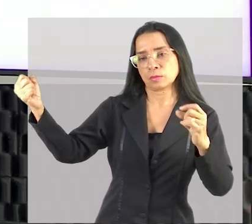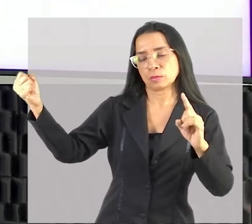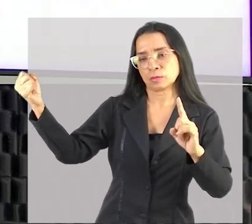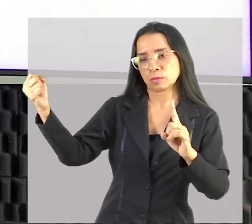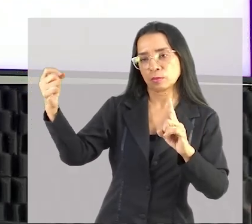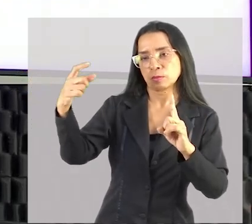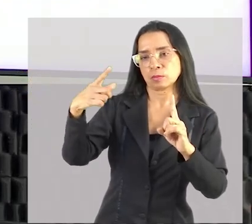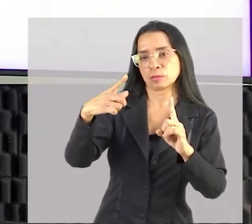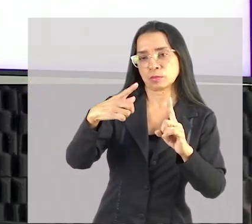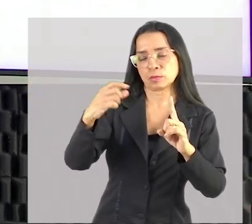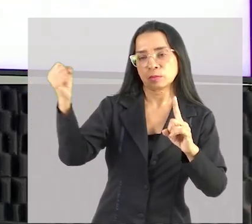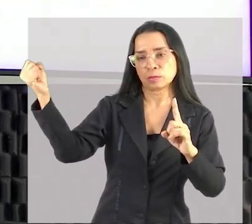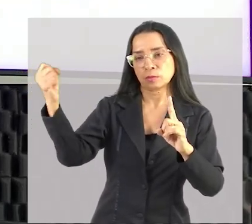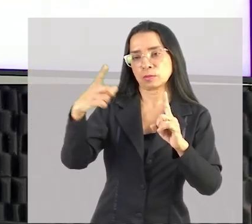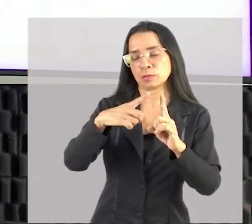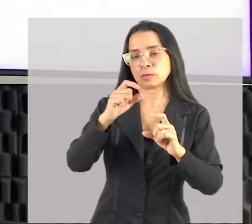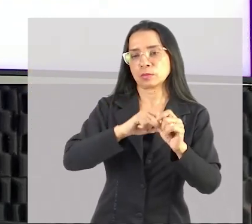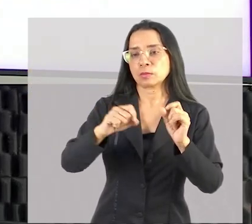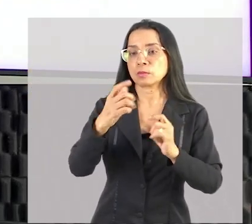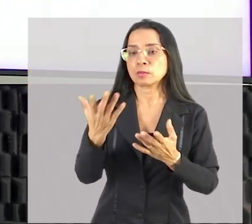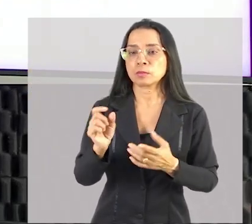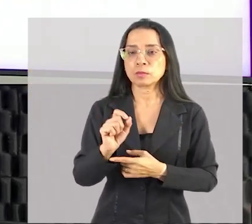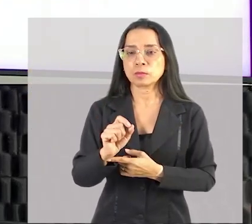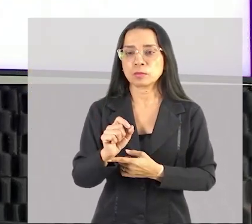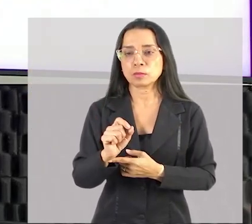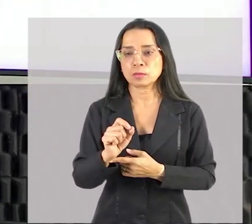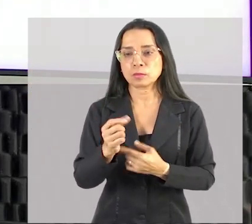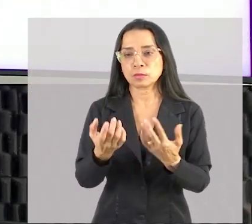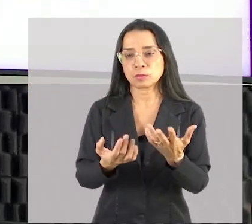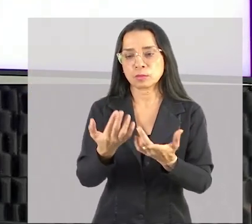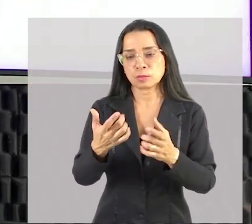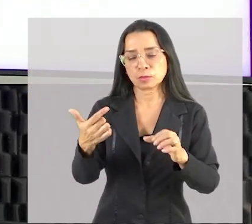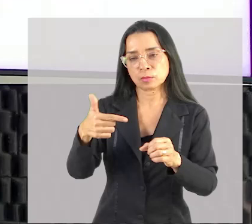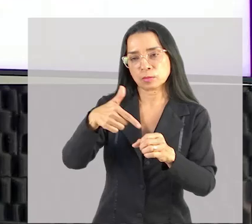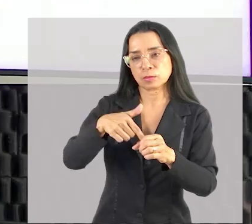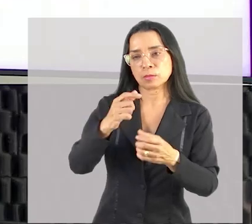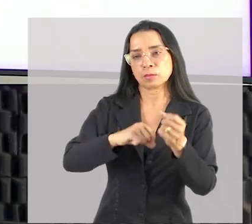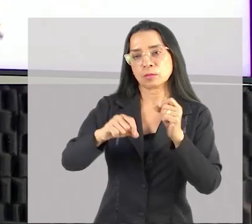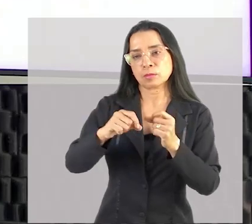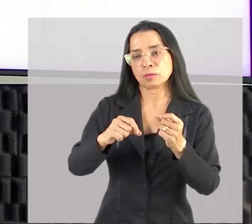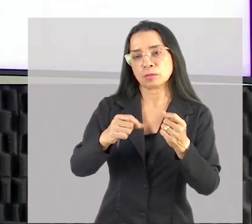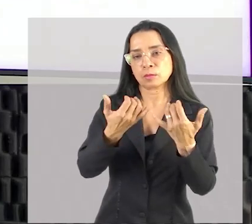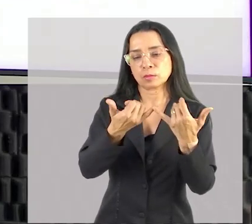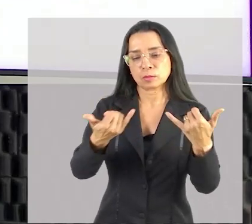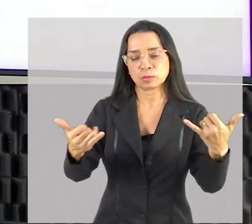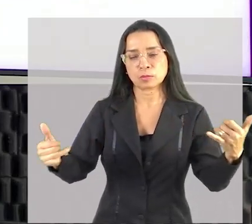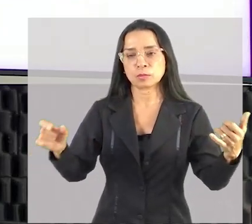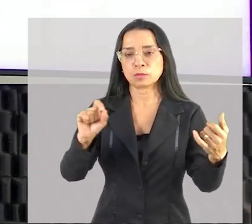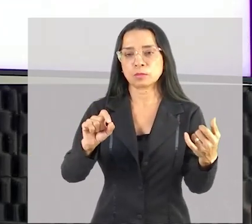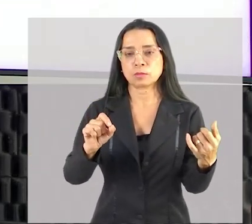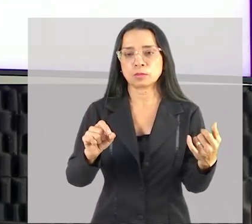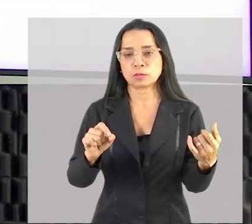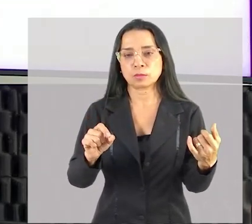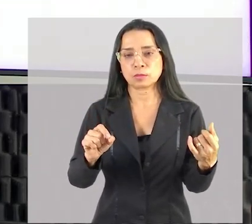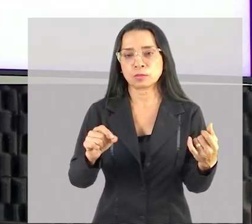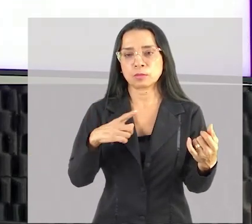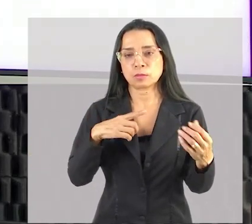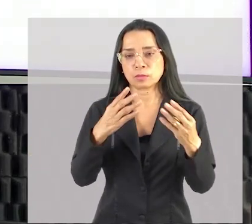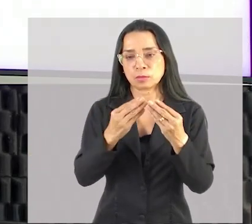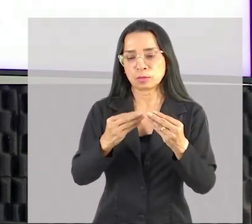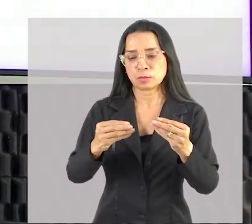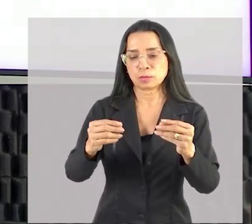geradores a gasolina. Funcionamento. Eles convertem energia térmica da queima da gasolina em energia elétrica. Ele vai me dar